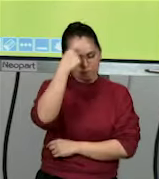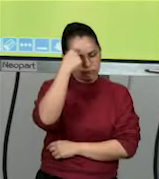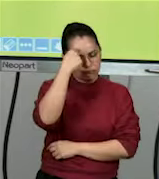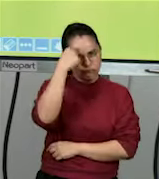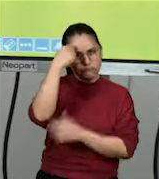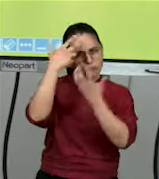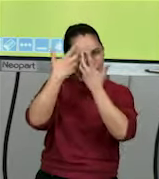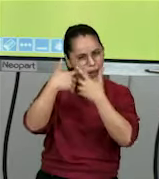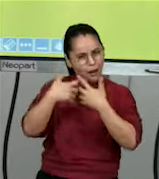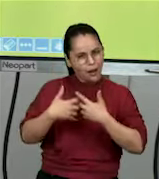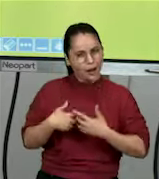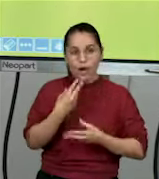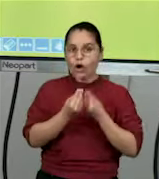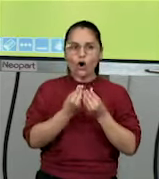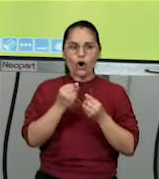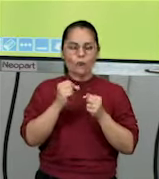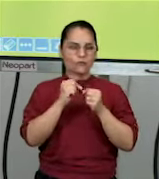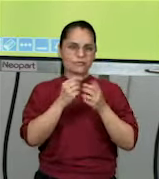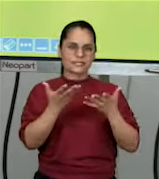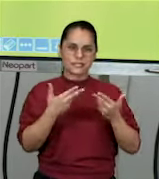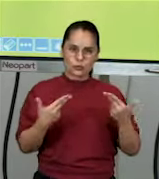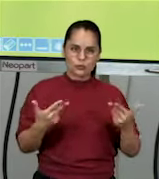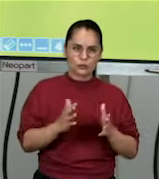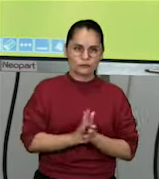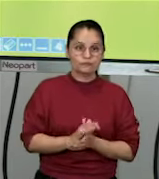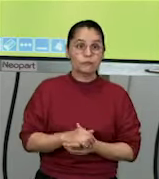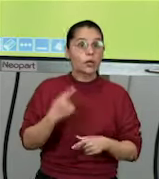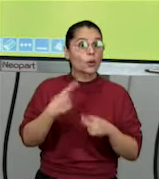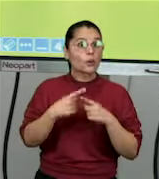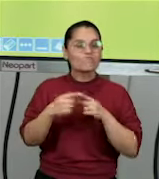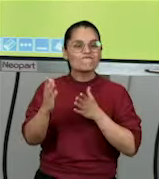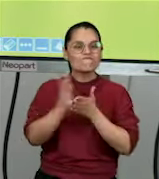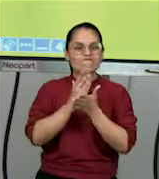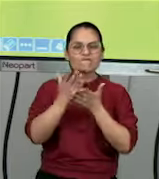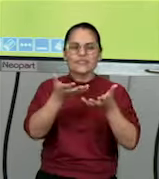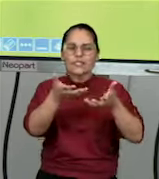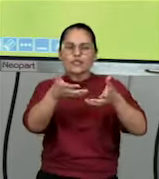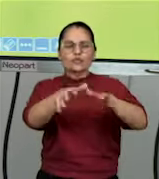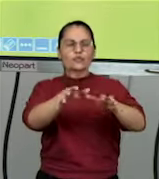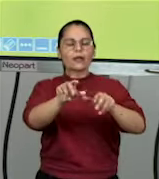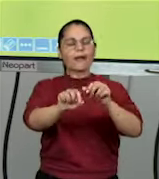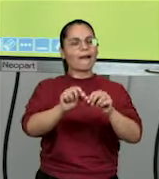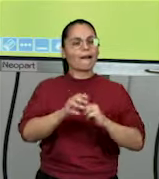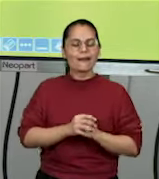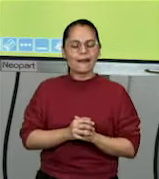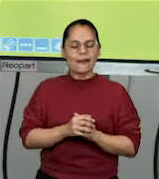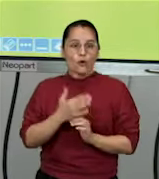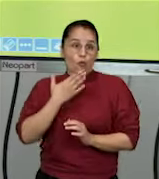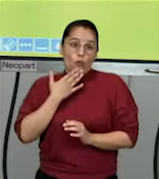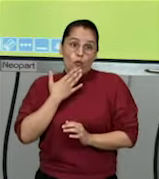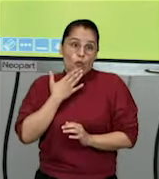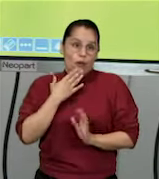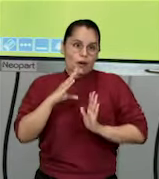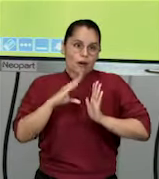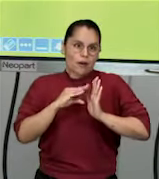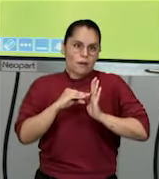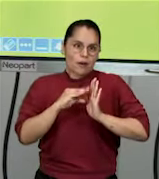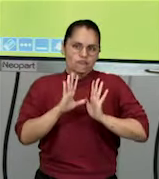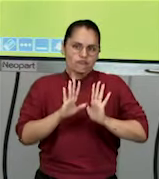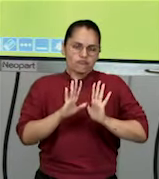nosso trabalho. Quando eu coloco aqui, por que às vezes não queremos cores nas imagens? São